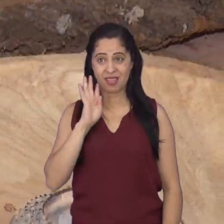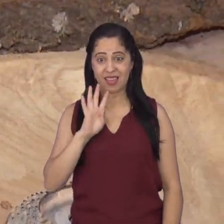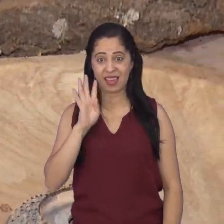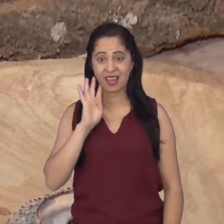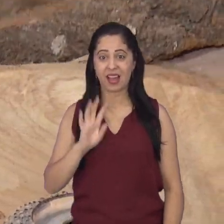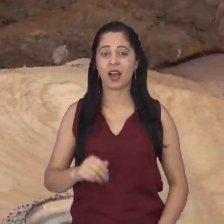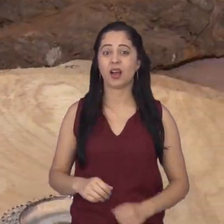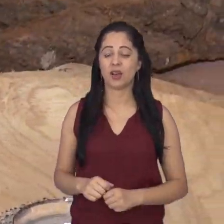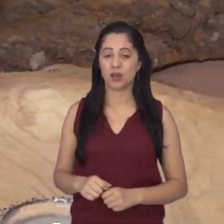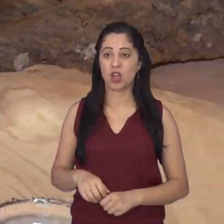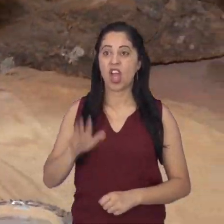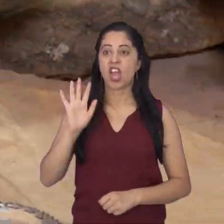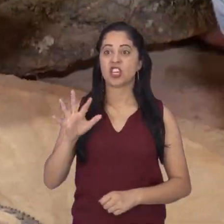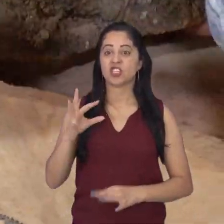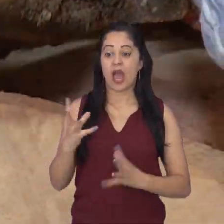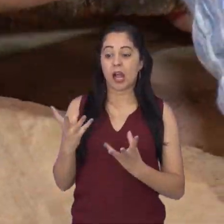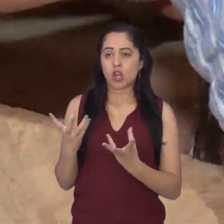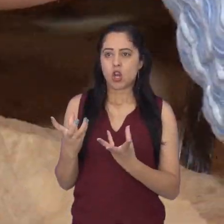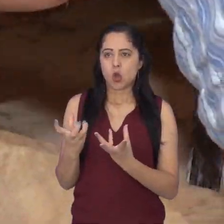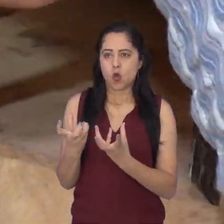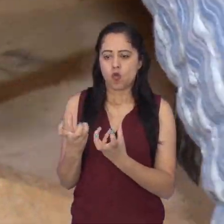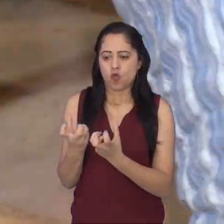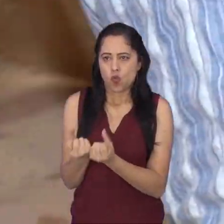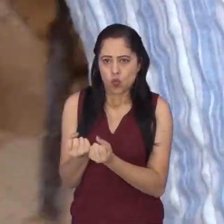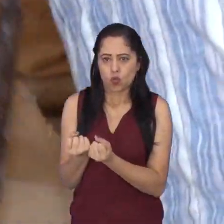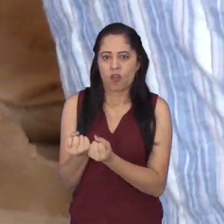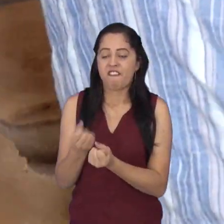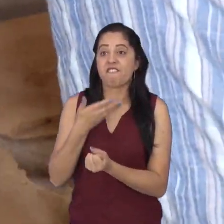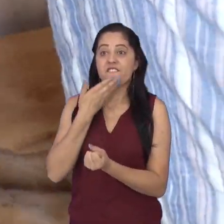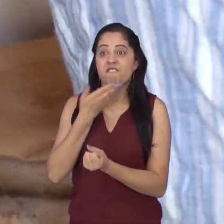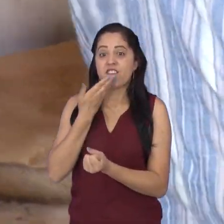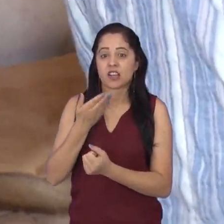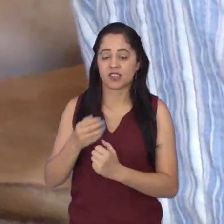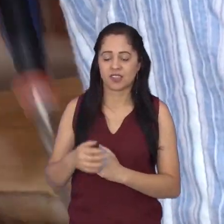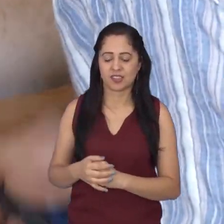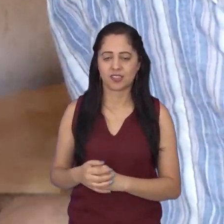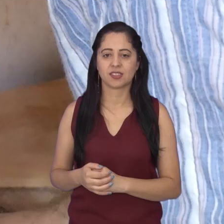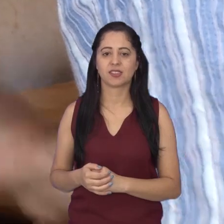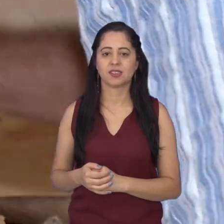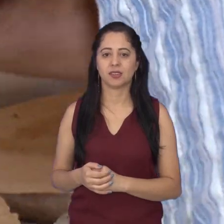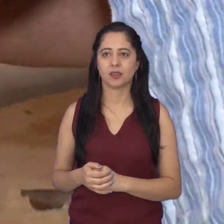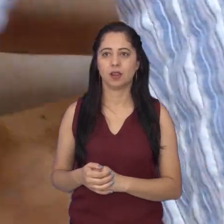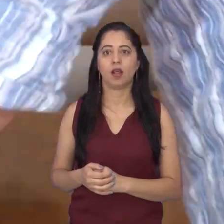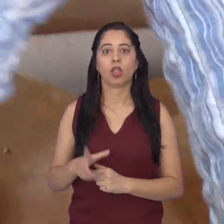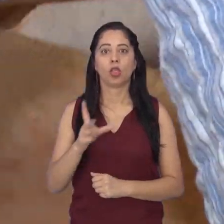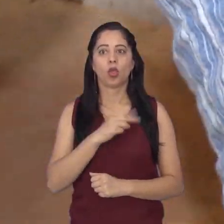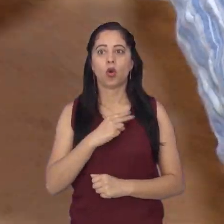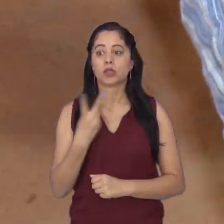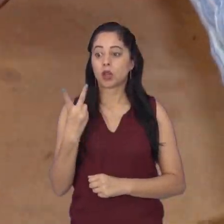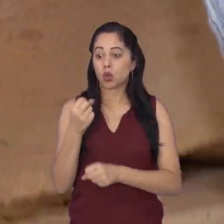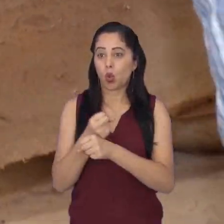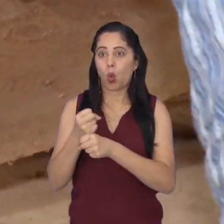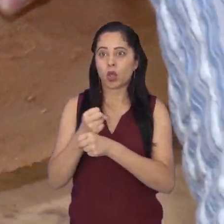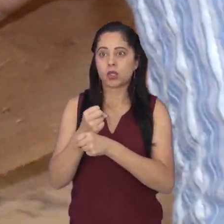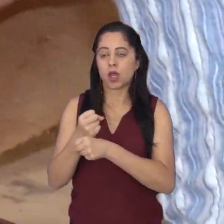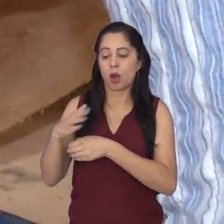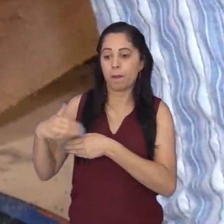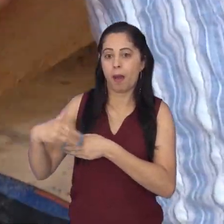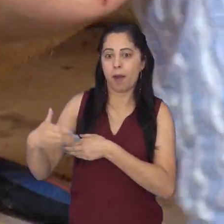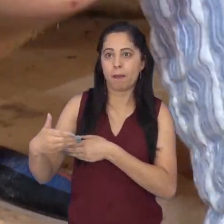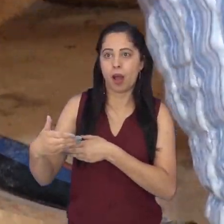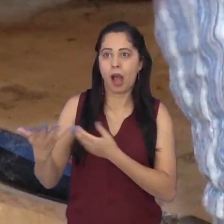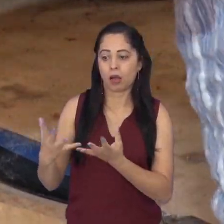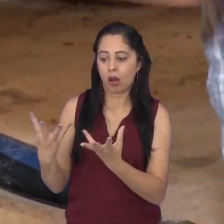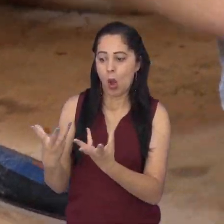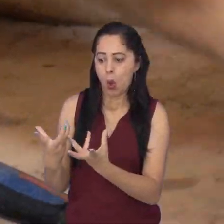Ai, que bacana. Essa aqui ela tá bem sequinha. Ela saiu bem fácil. Olha, depois de 2 anos. E aí, essa peça